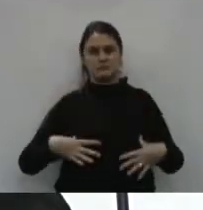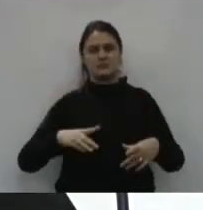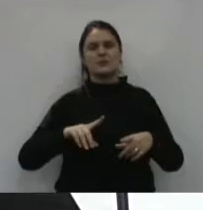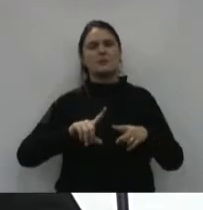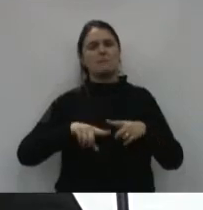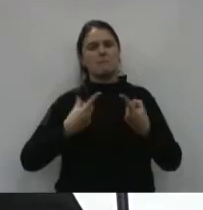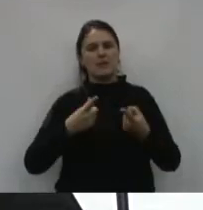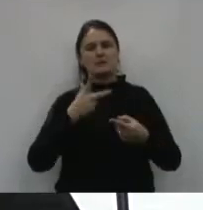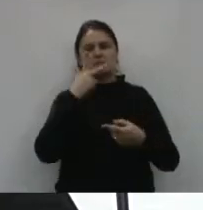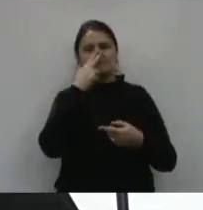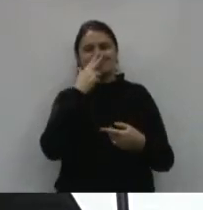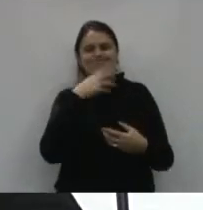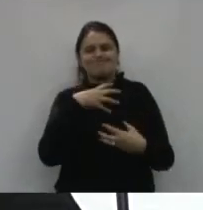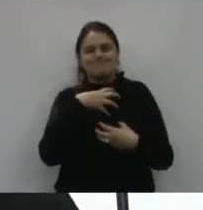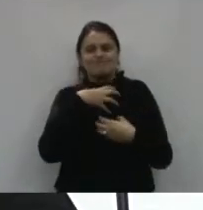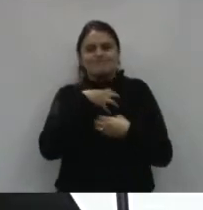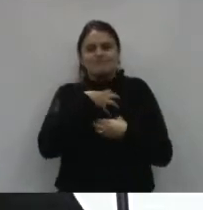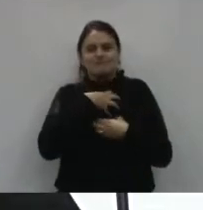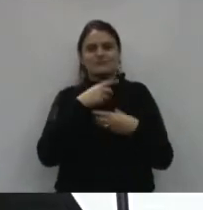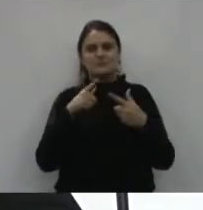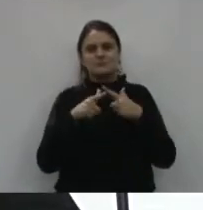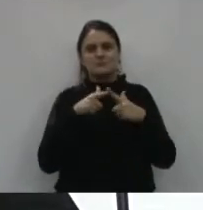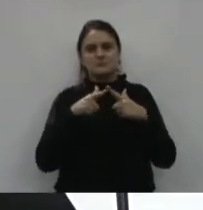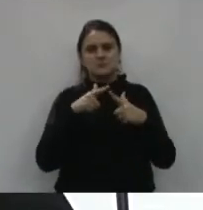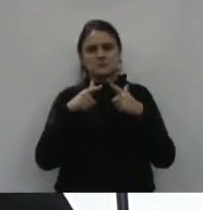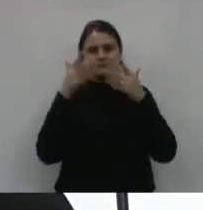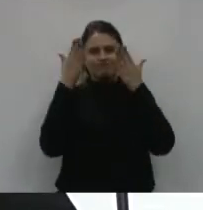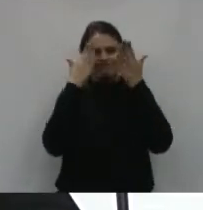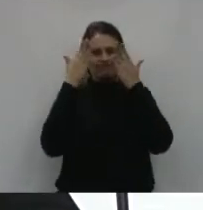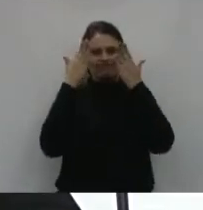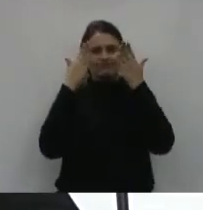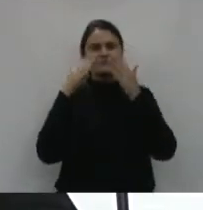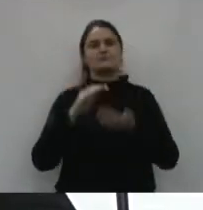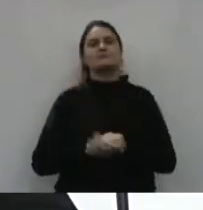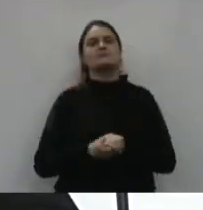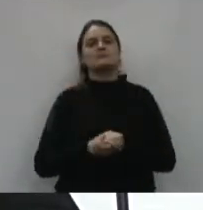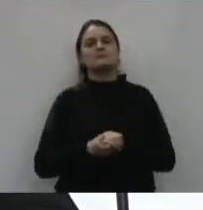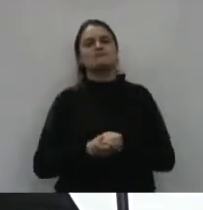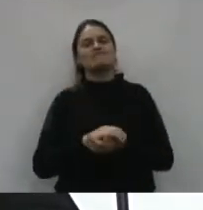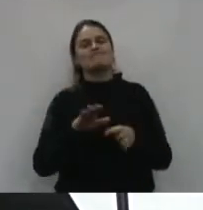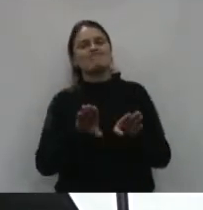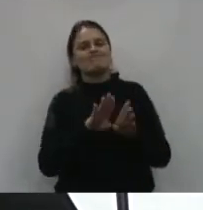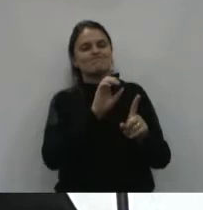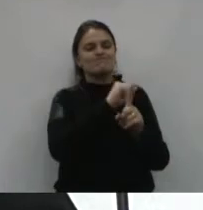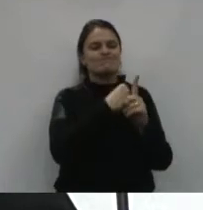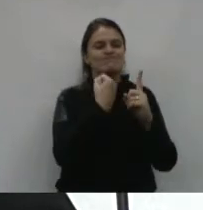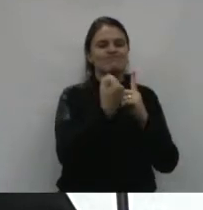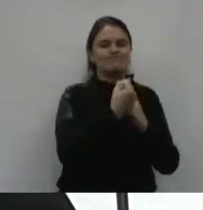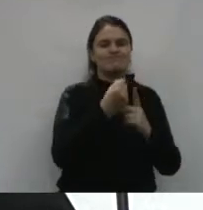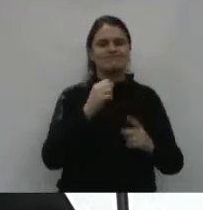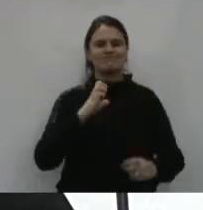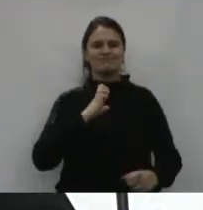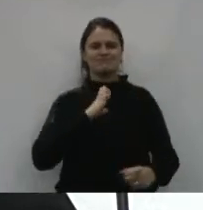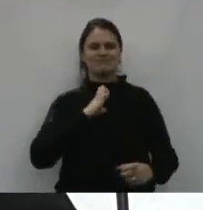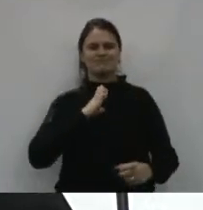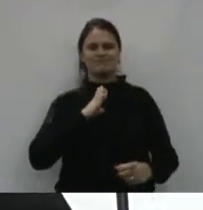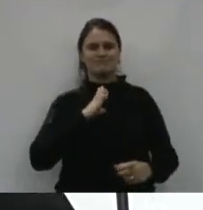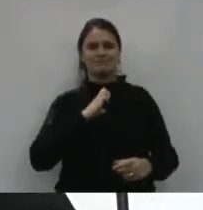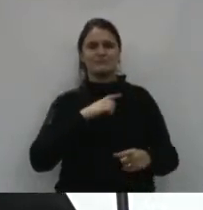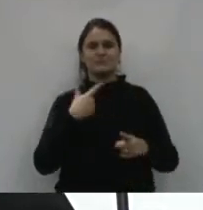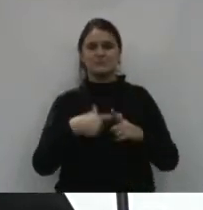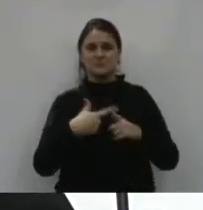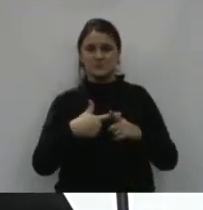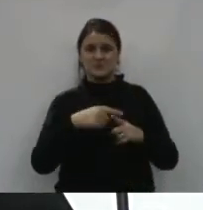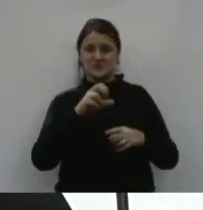vítimas mas também provocam graves abalos e distúrbios no seu desenvolvimento psicológico social e moral o